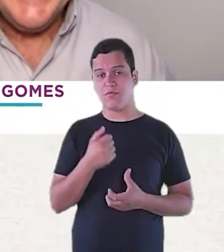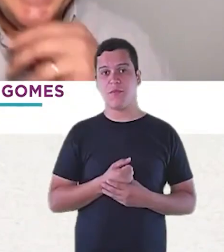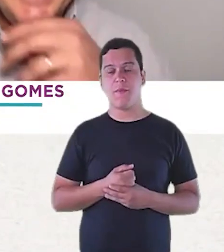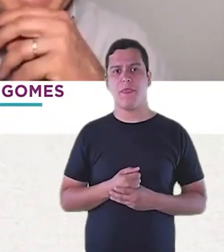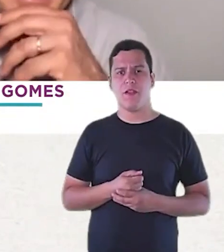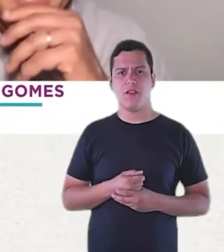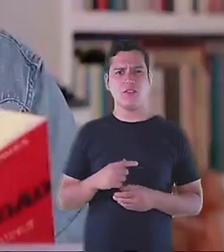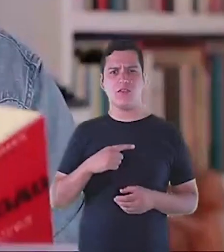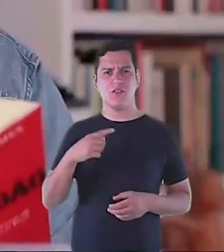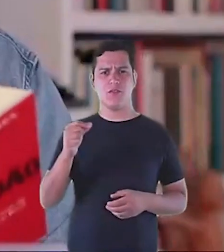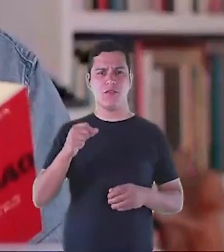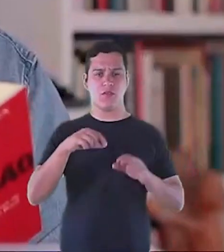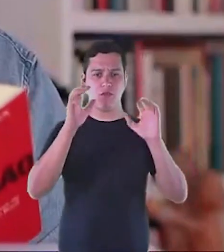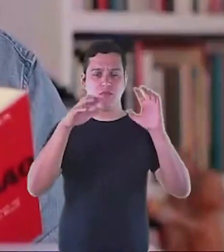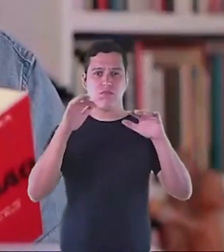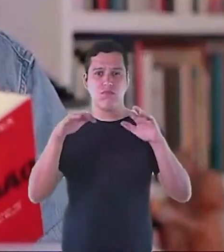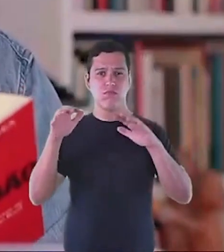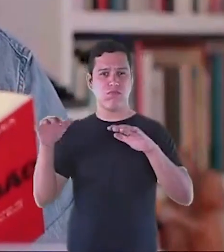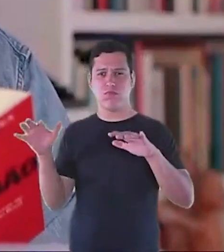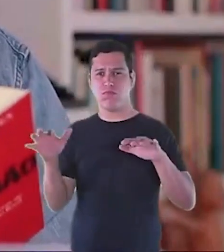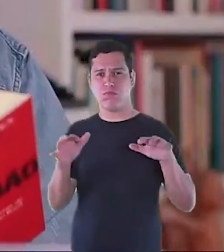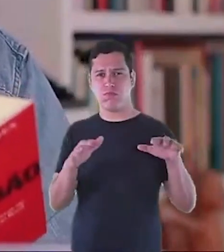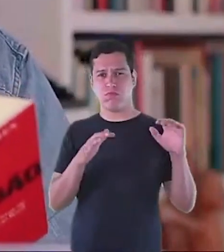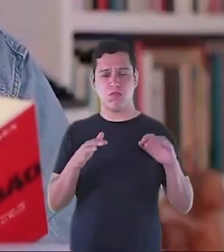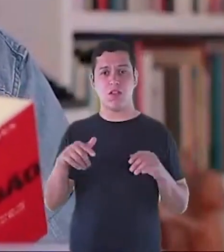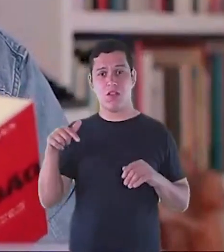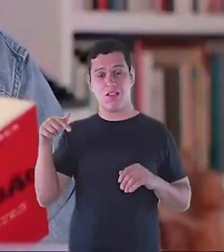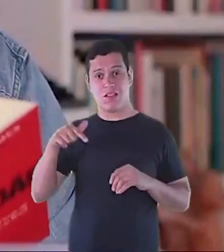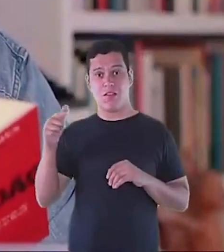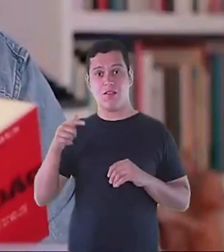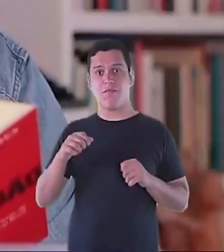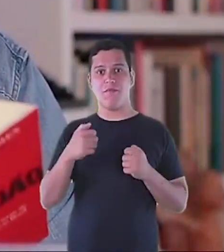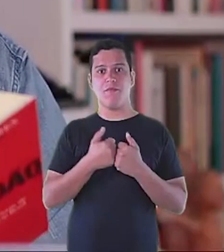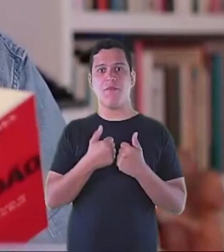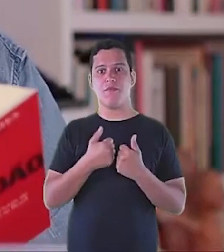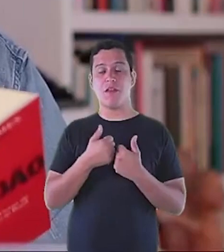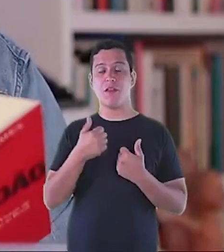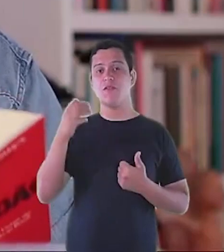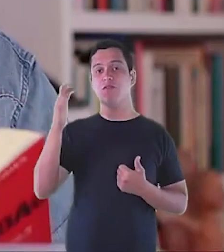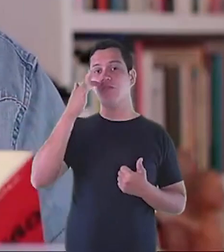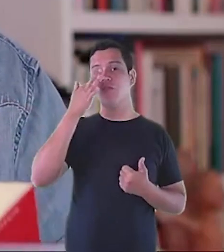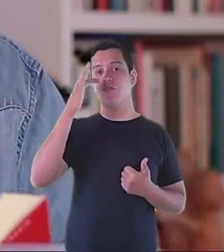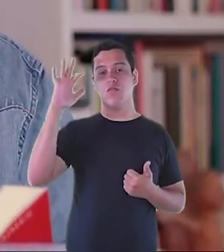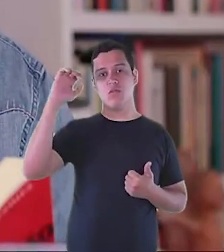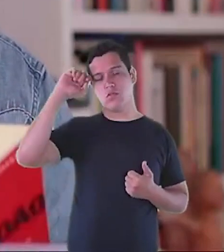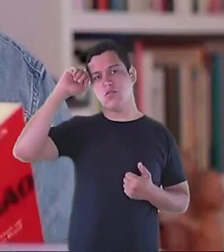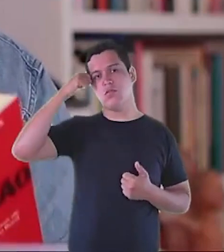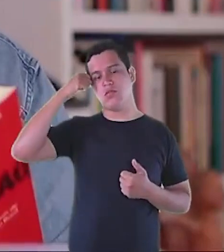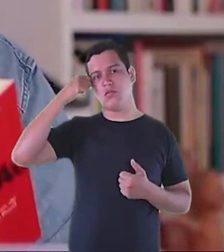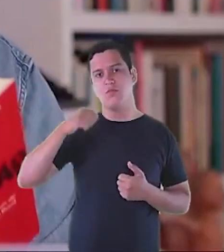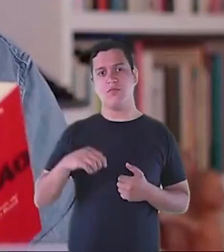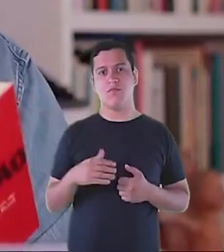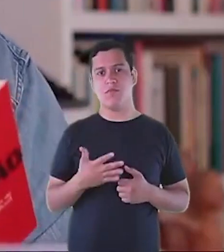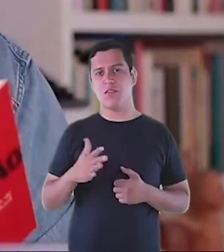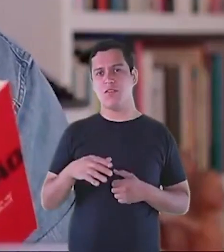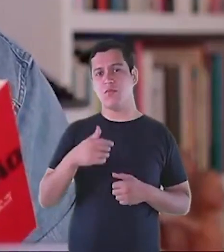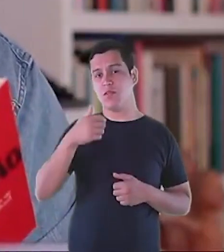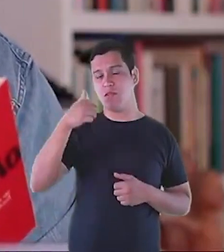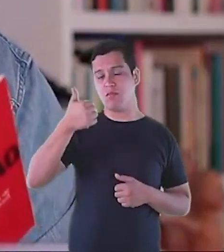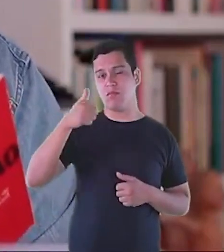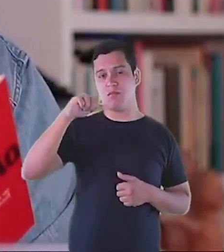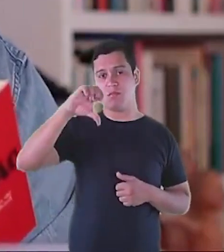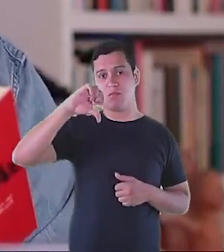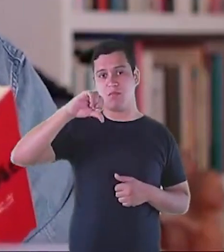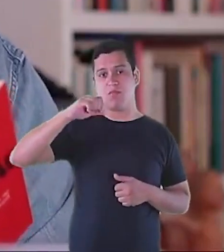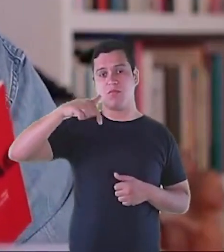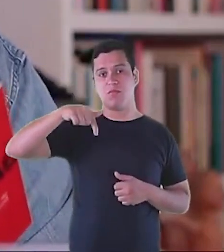praças e ladeiras de Vila Rica, atual Ouro Preto, no final da tarde do dia 26 de dezembro de 1788. Na noite